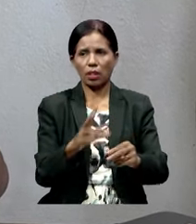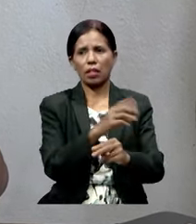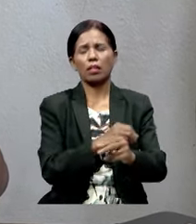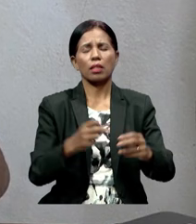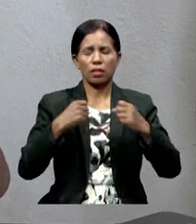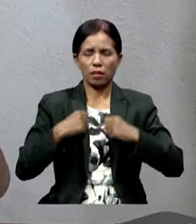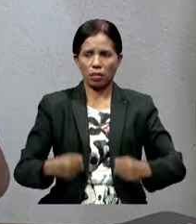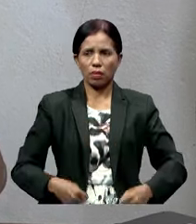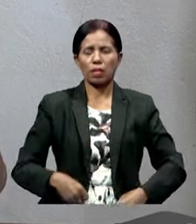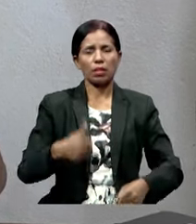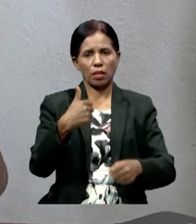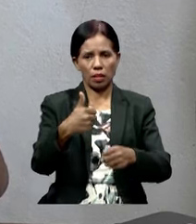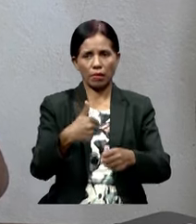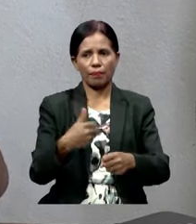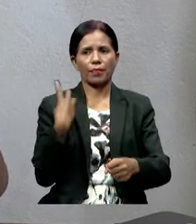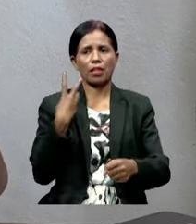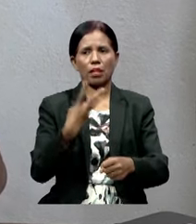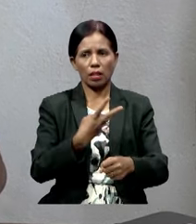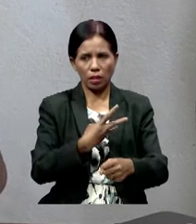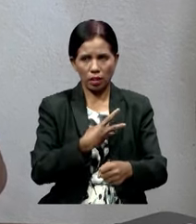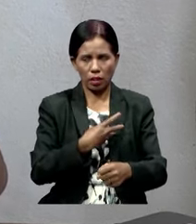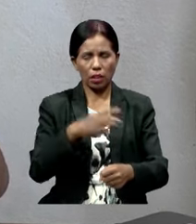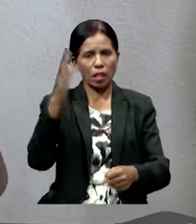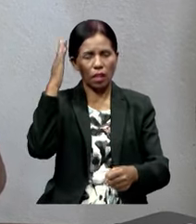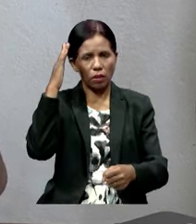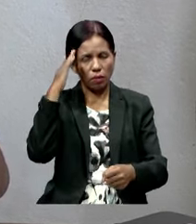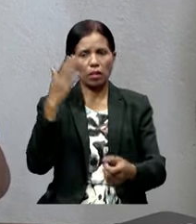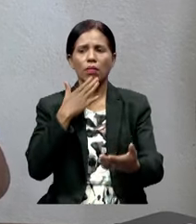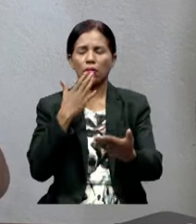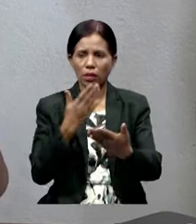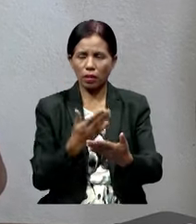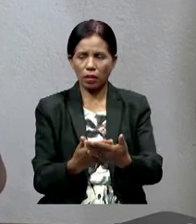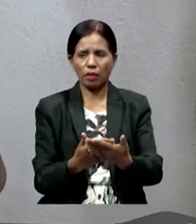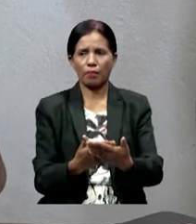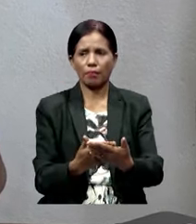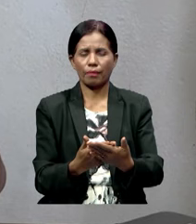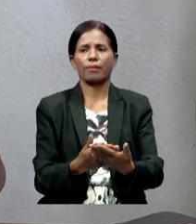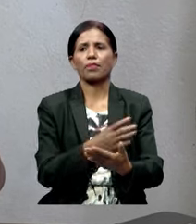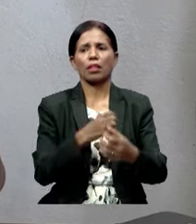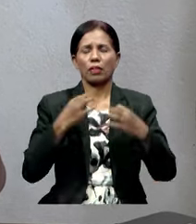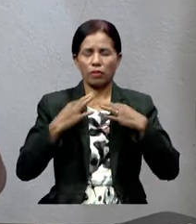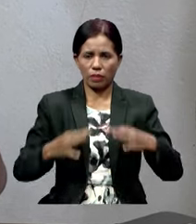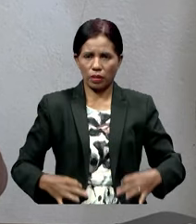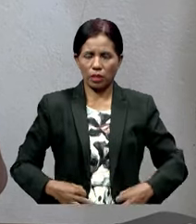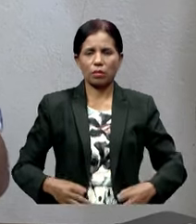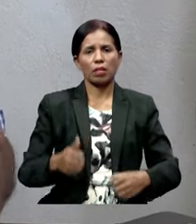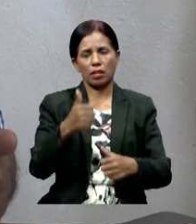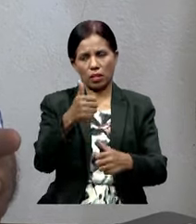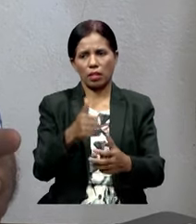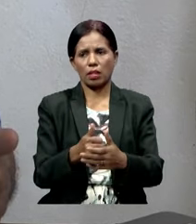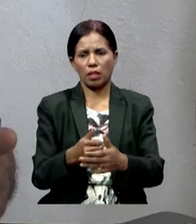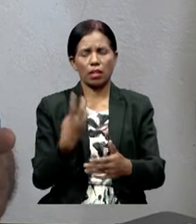sehat, ita precisa iha ita nia jiwa yang sehat dan sehat fisik yang sehat. Jadi